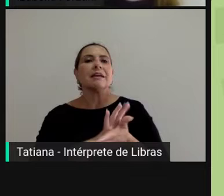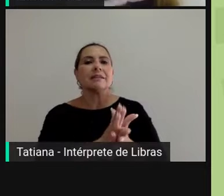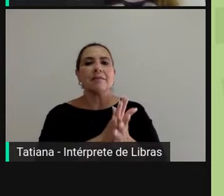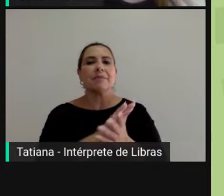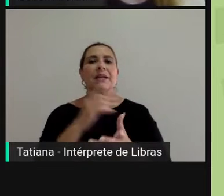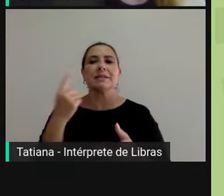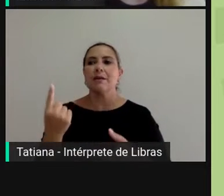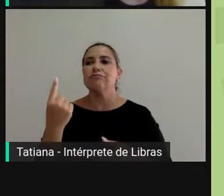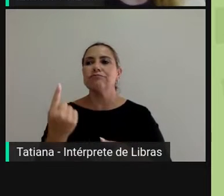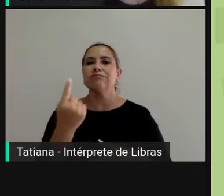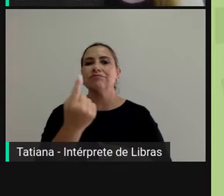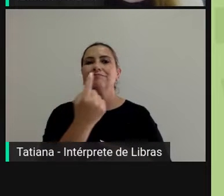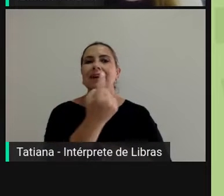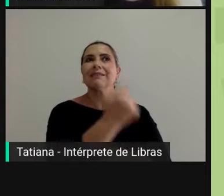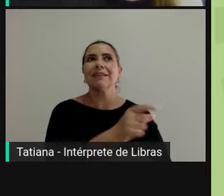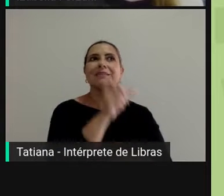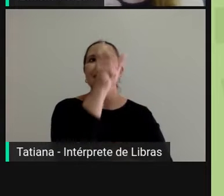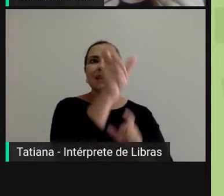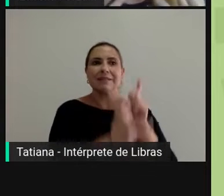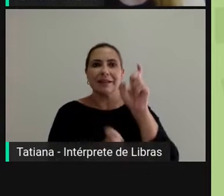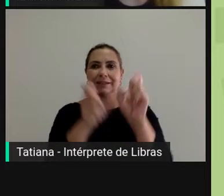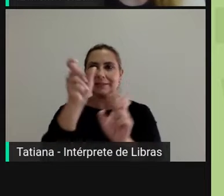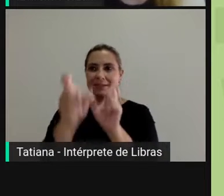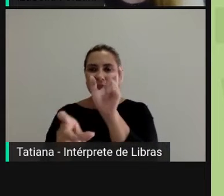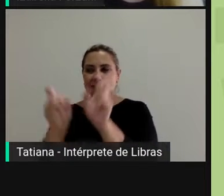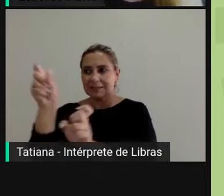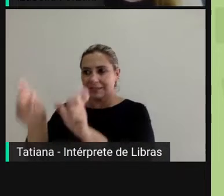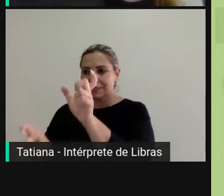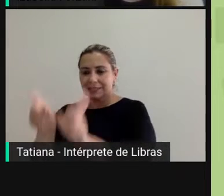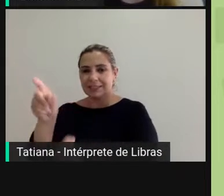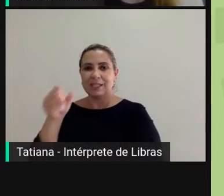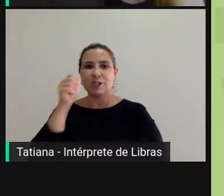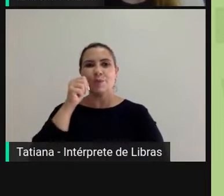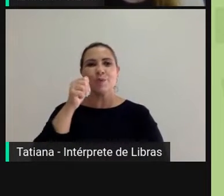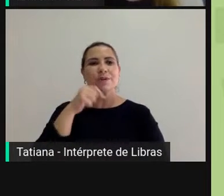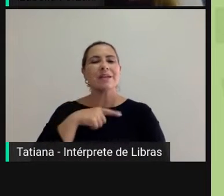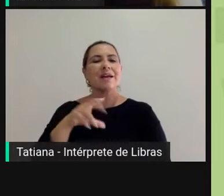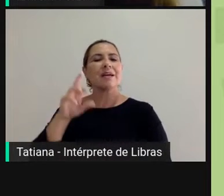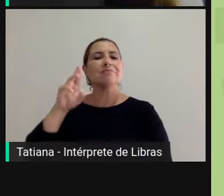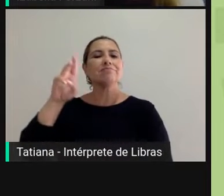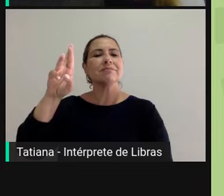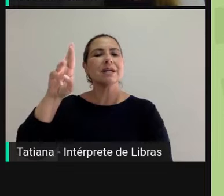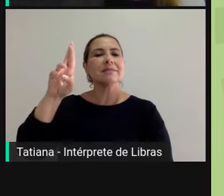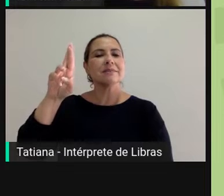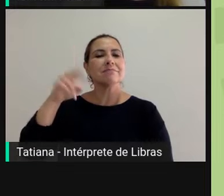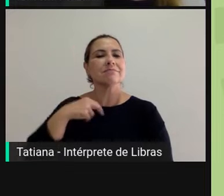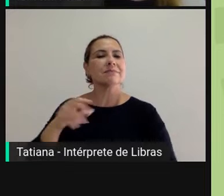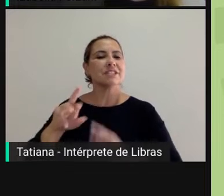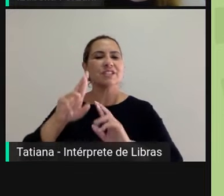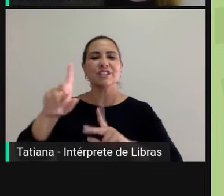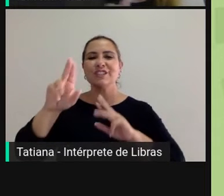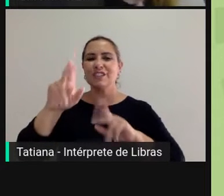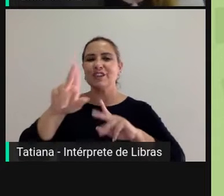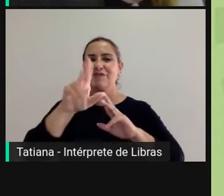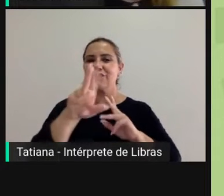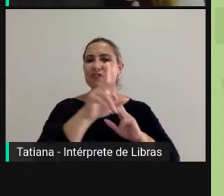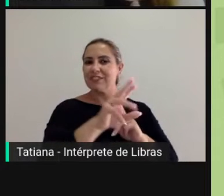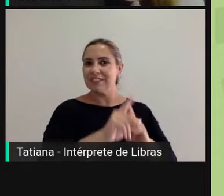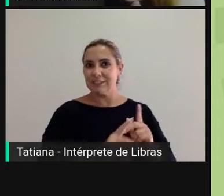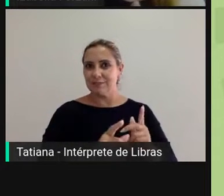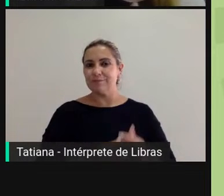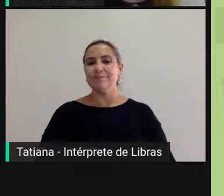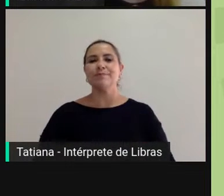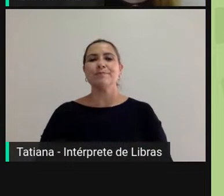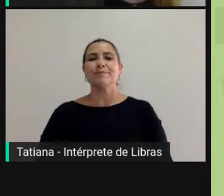mulher, ela performa o que ela entende por representar mulheres de uma forma muito diferente da outra.